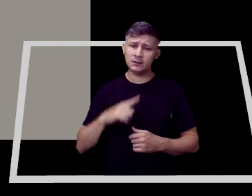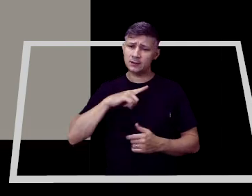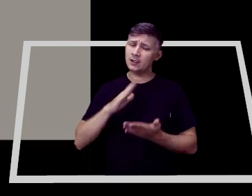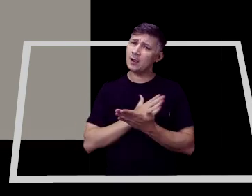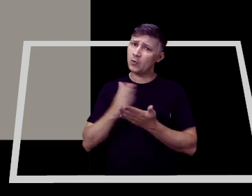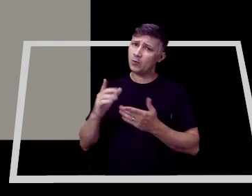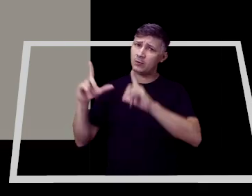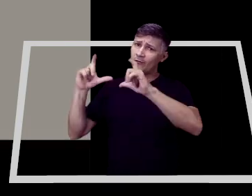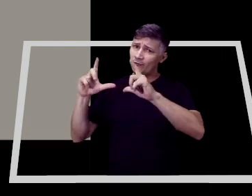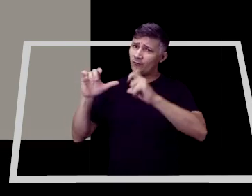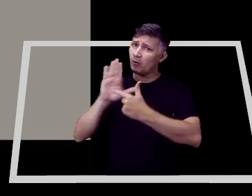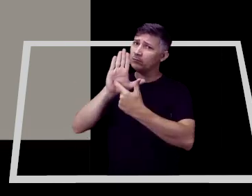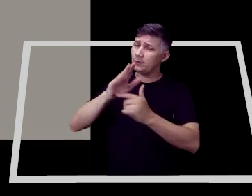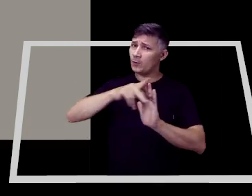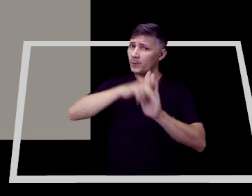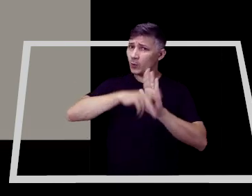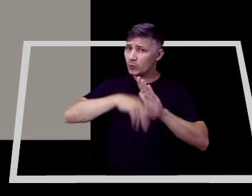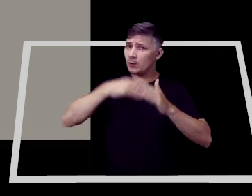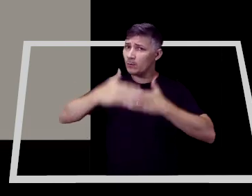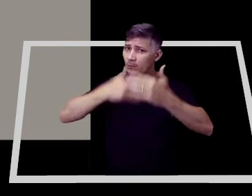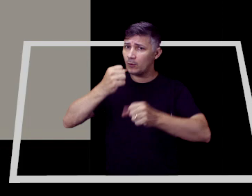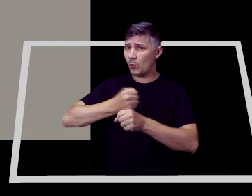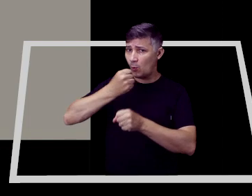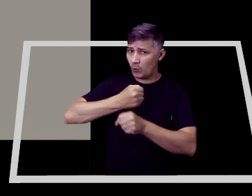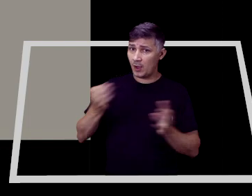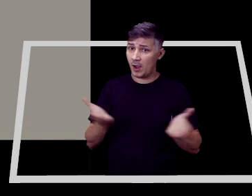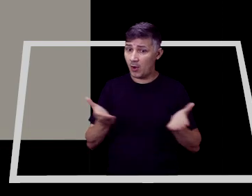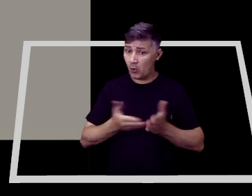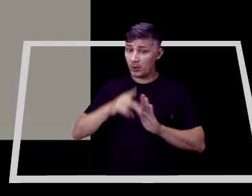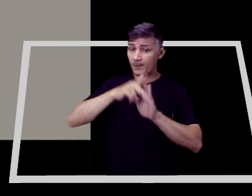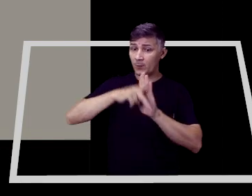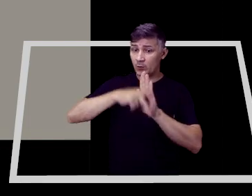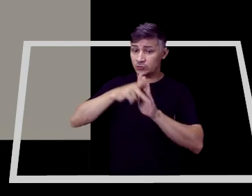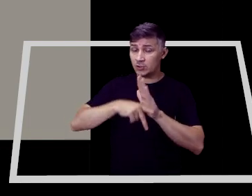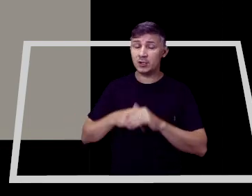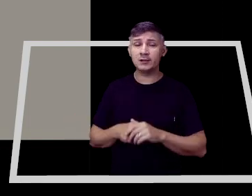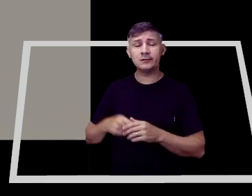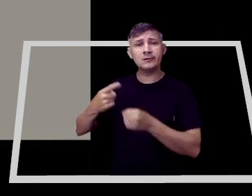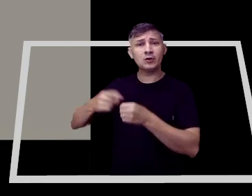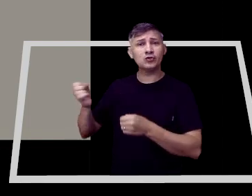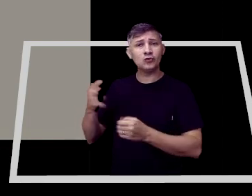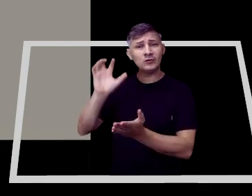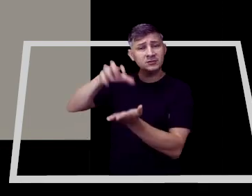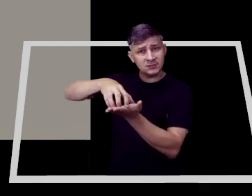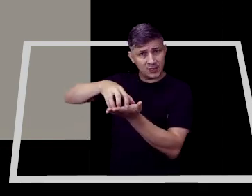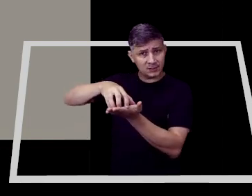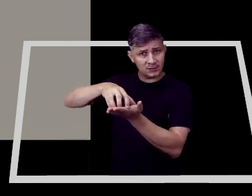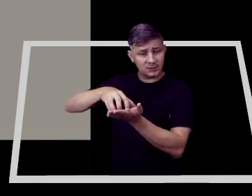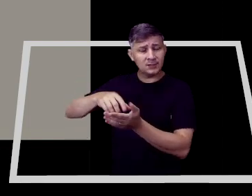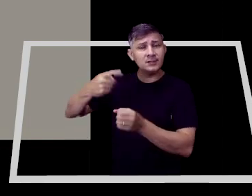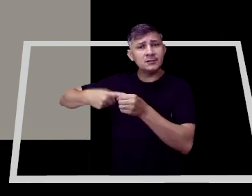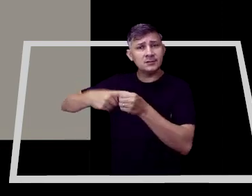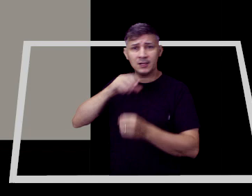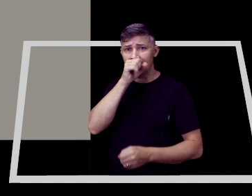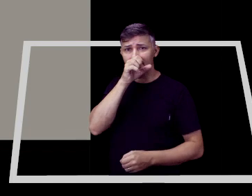imagens desse, que é um projeto que está em construção agora, que é o projeto da nova sede do SESC em Limeira,